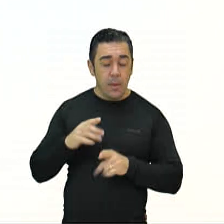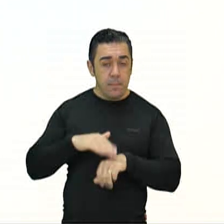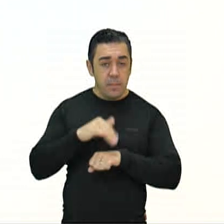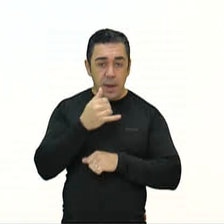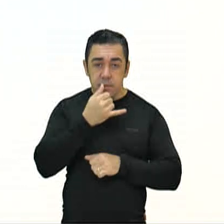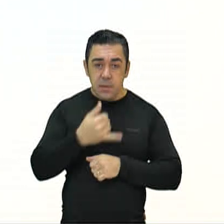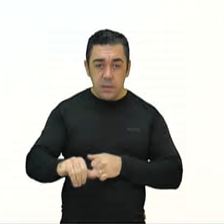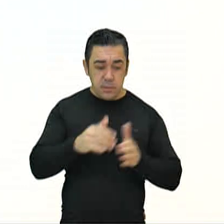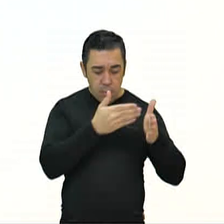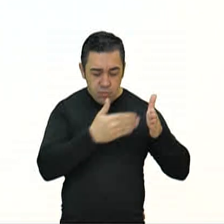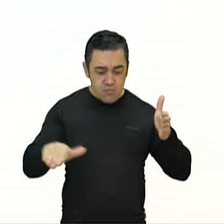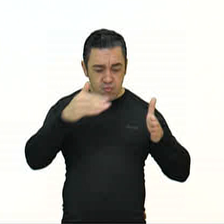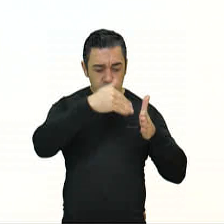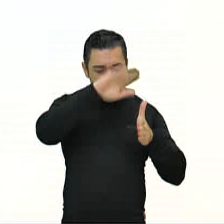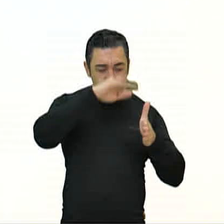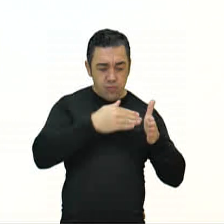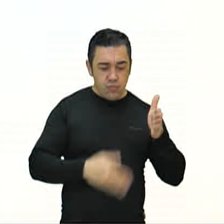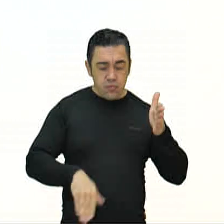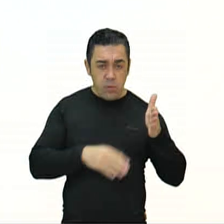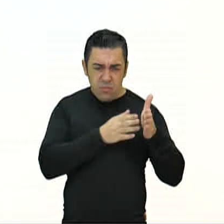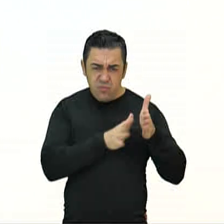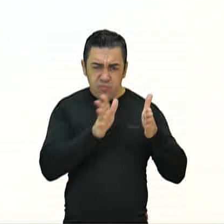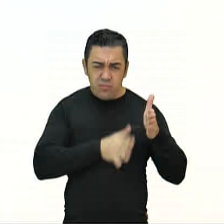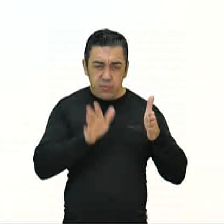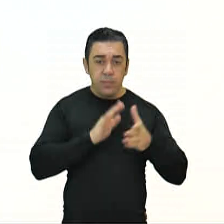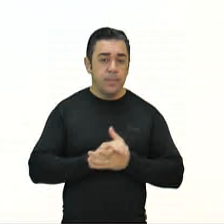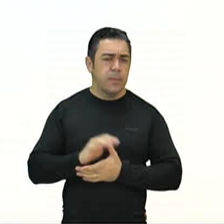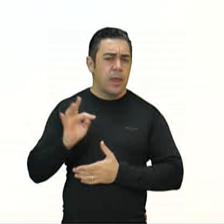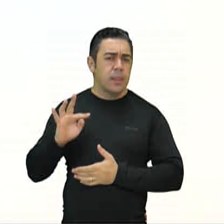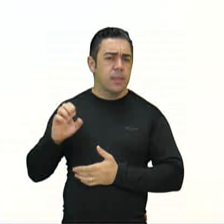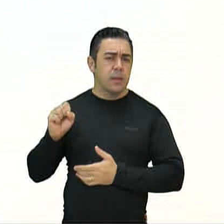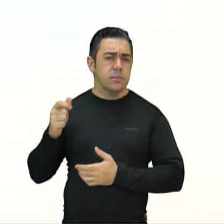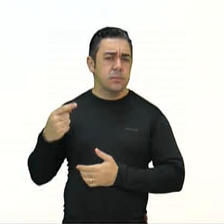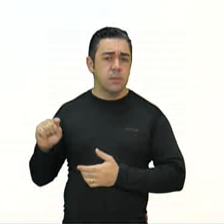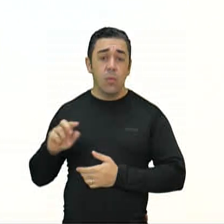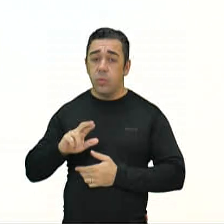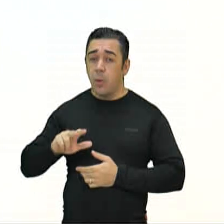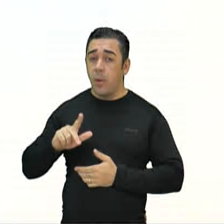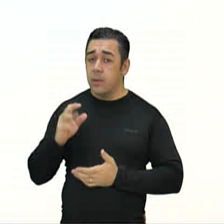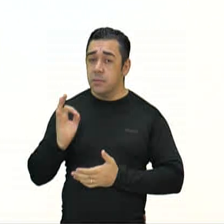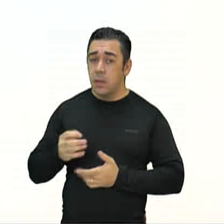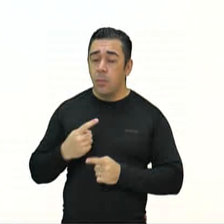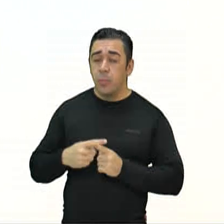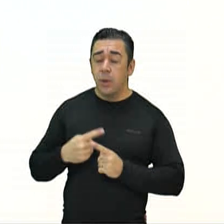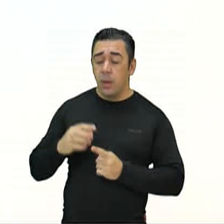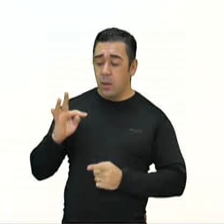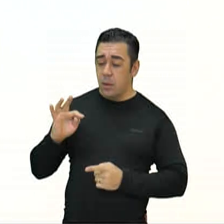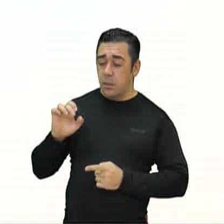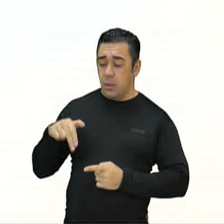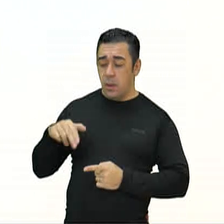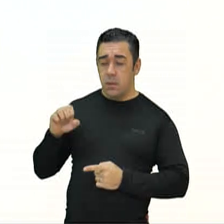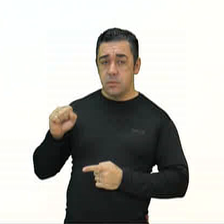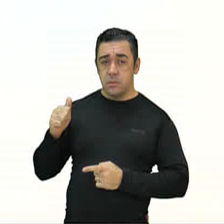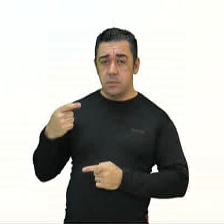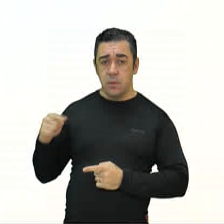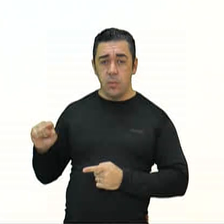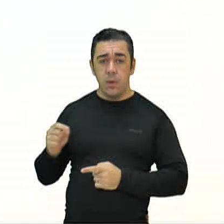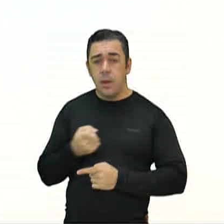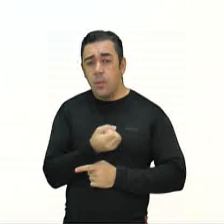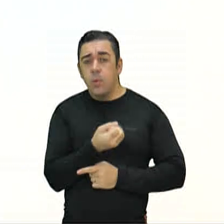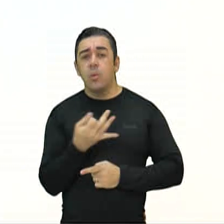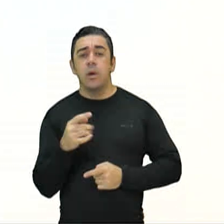corrente elétrica. A tensão elétrica não está correta, porque a tensão, na verdade, ela